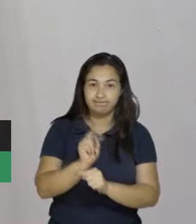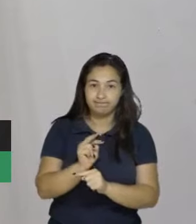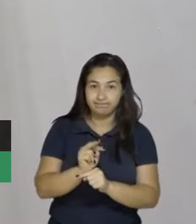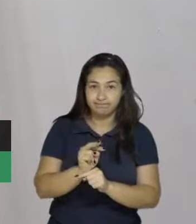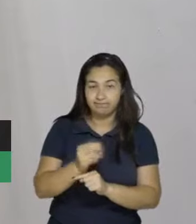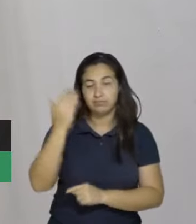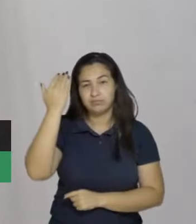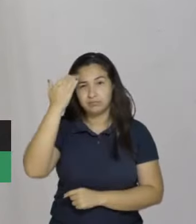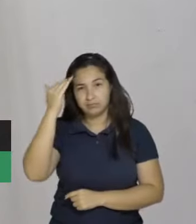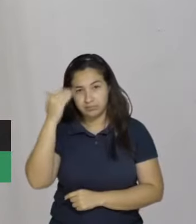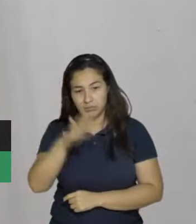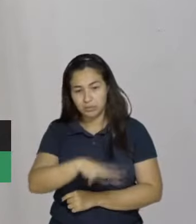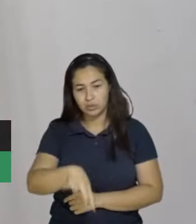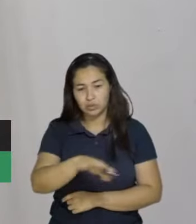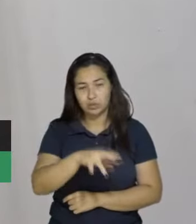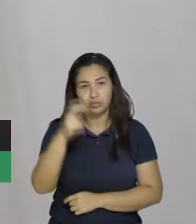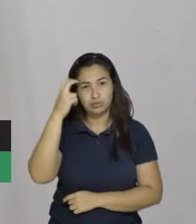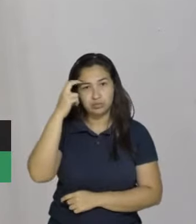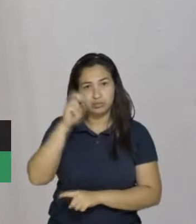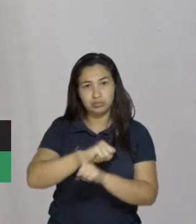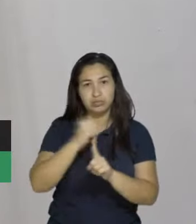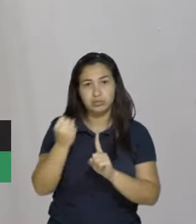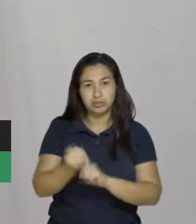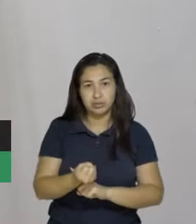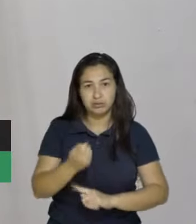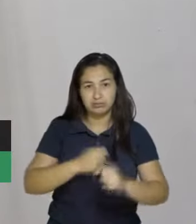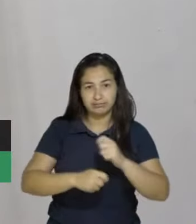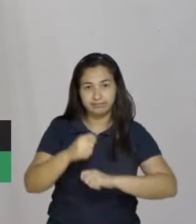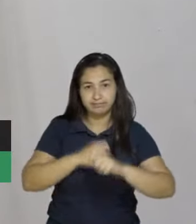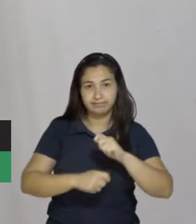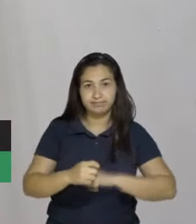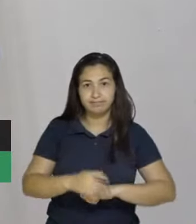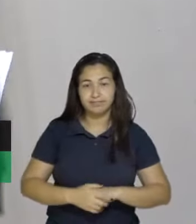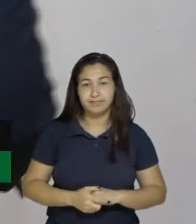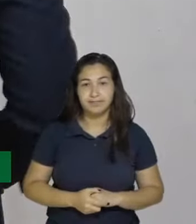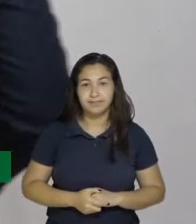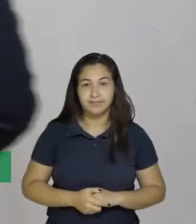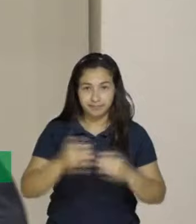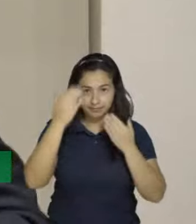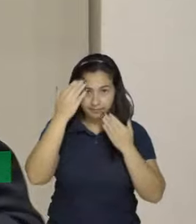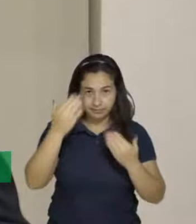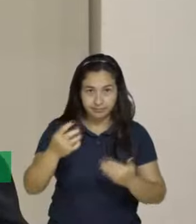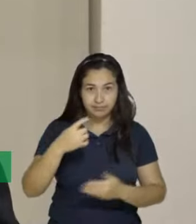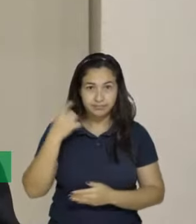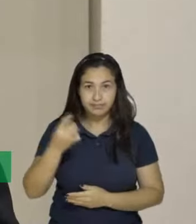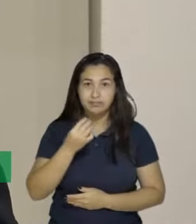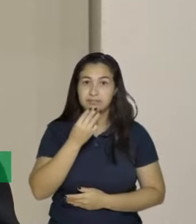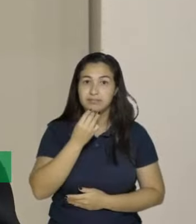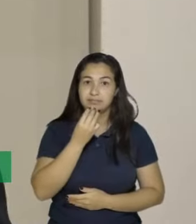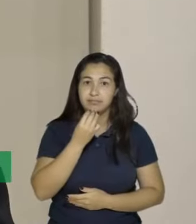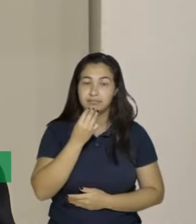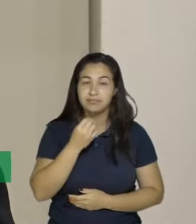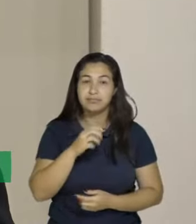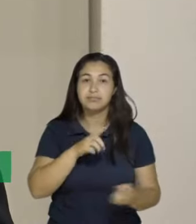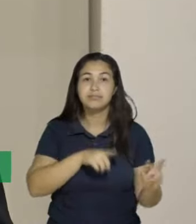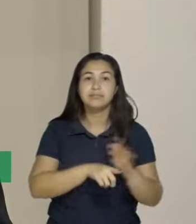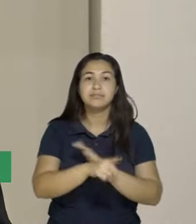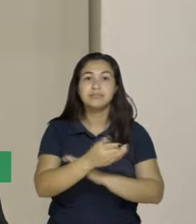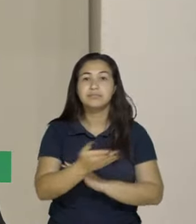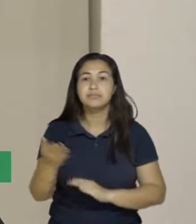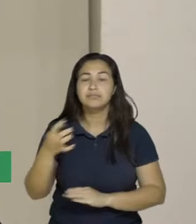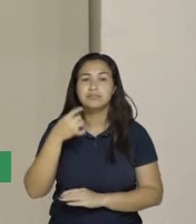entendido como um setor cultural, social e econômico. Muito obrigado. Obrigado, deputado Marquito. Eu consulto os deputados